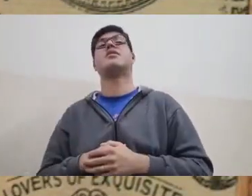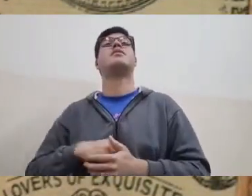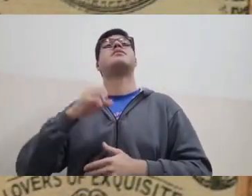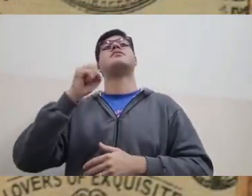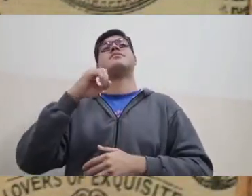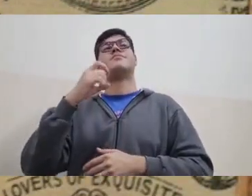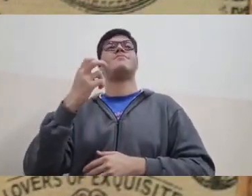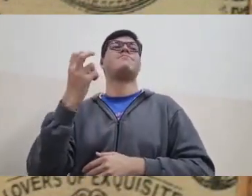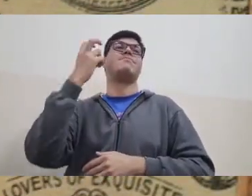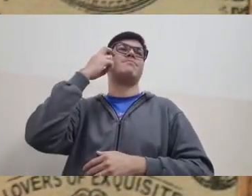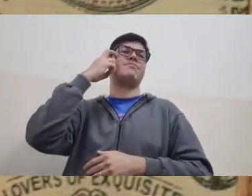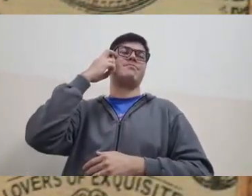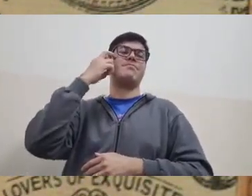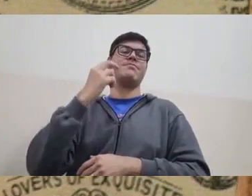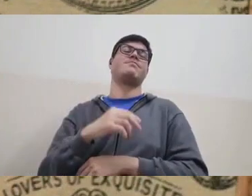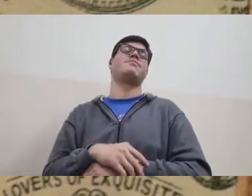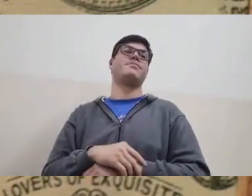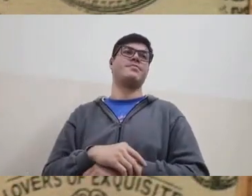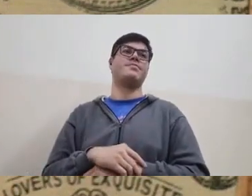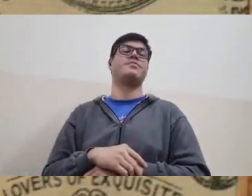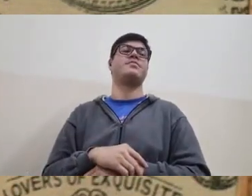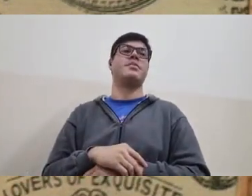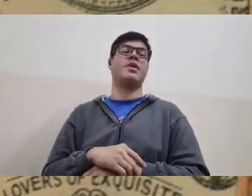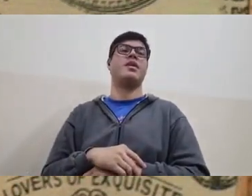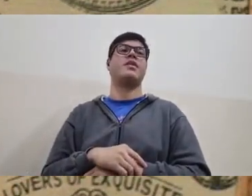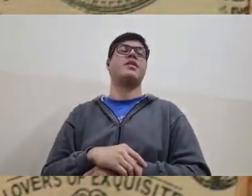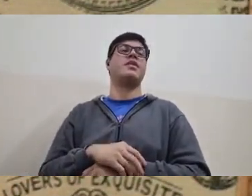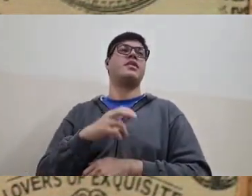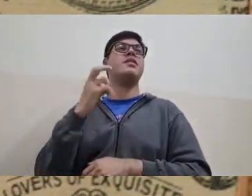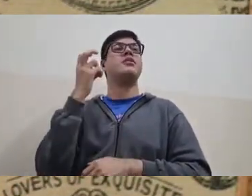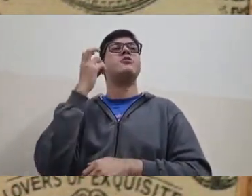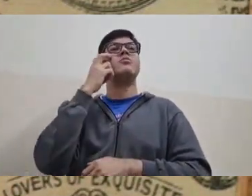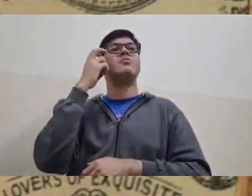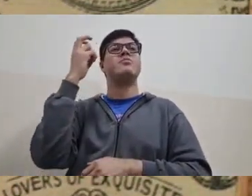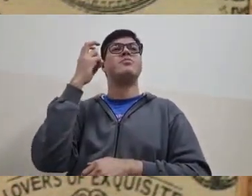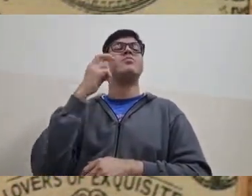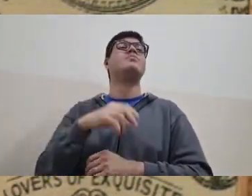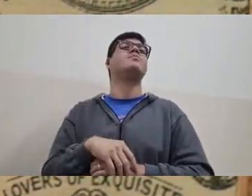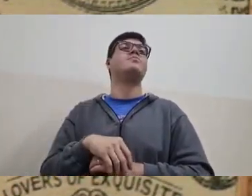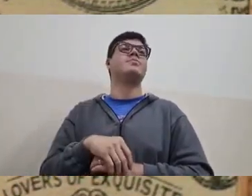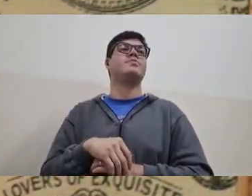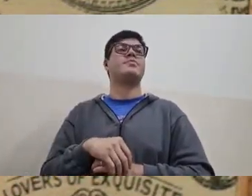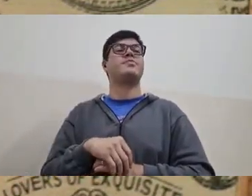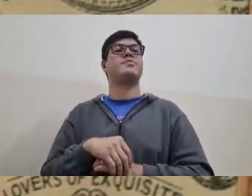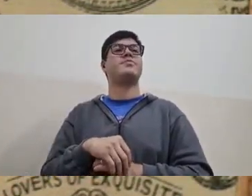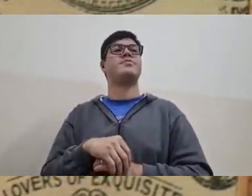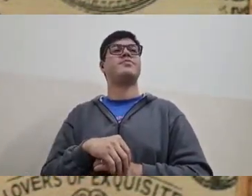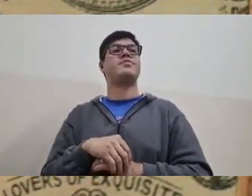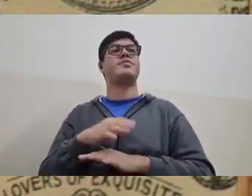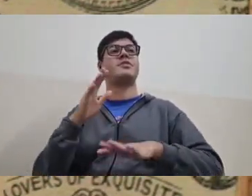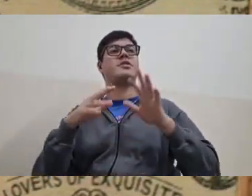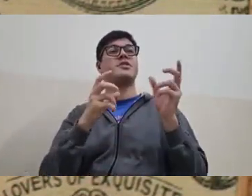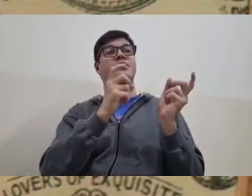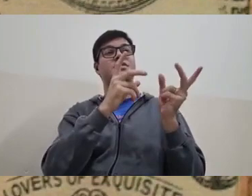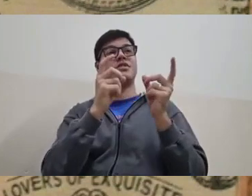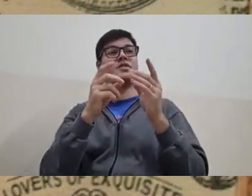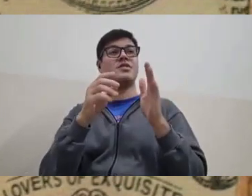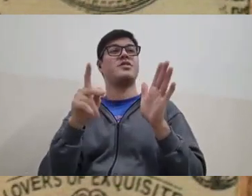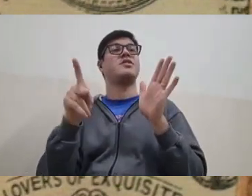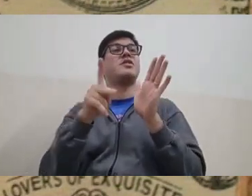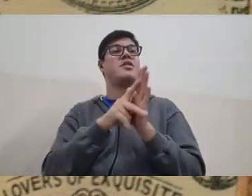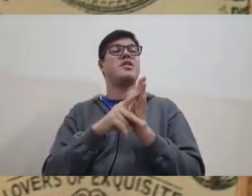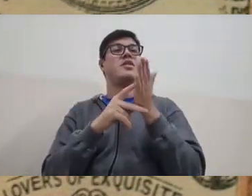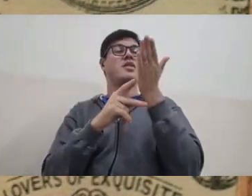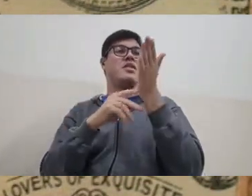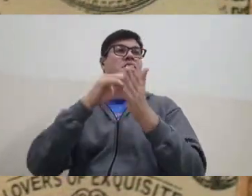eles são inteligente eles fala com os vendedores dele